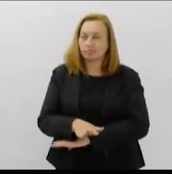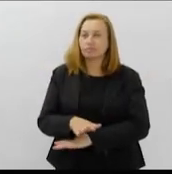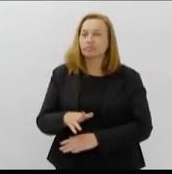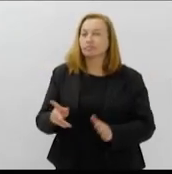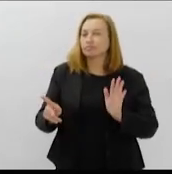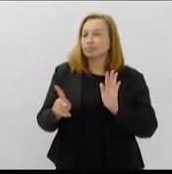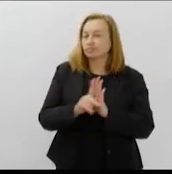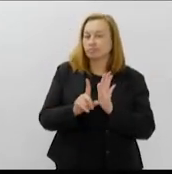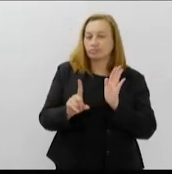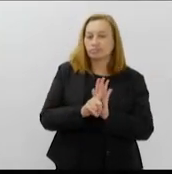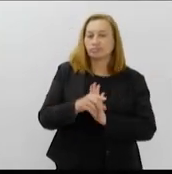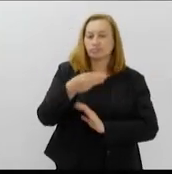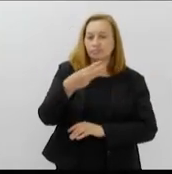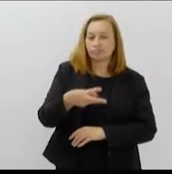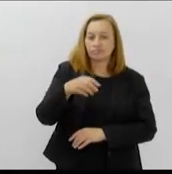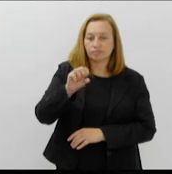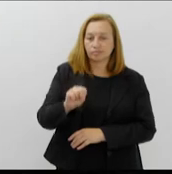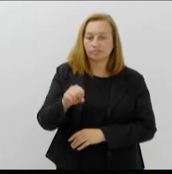lei